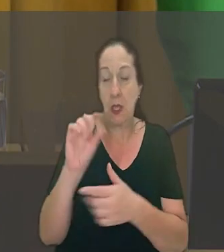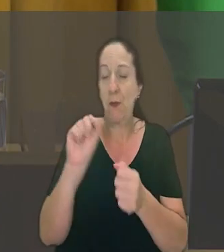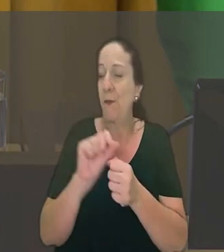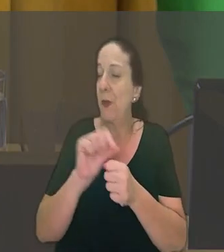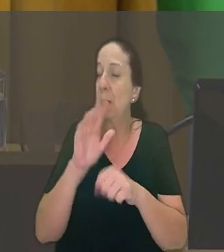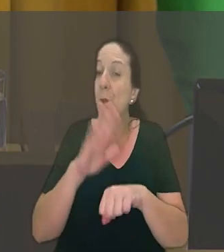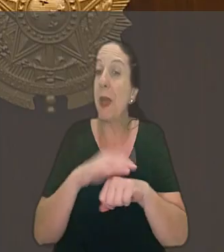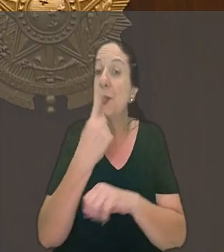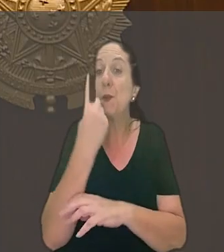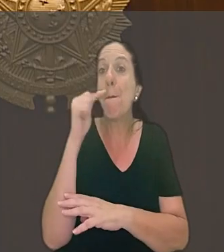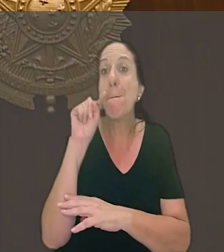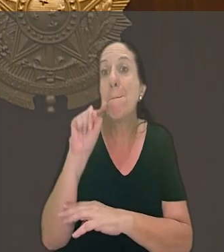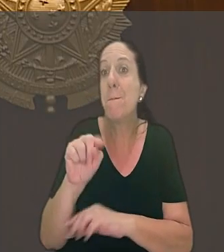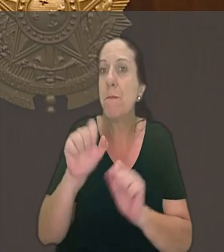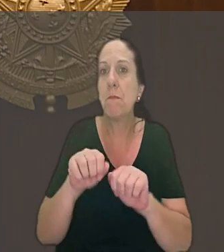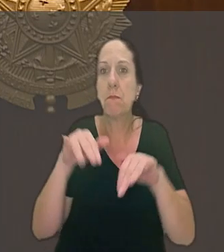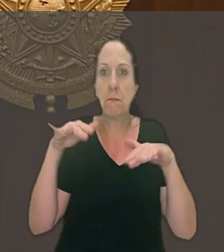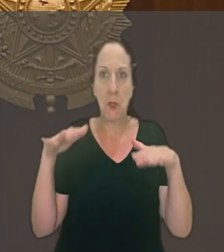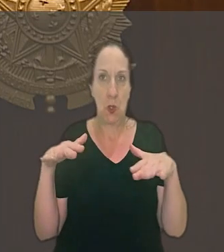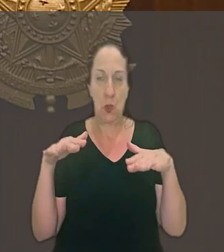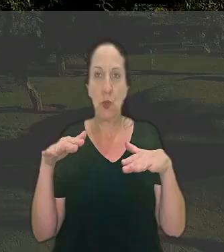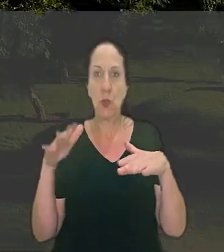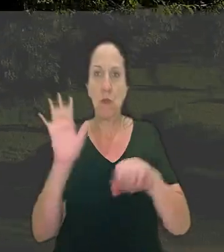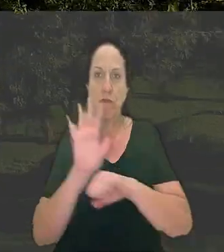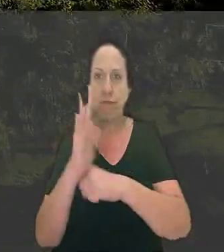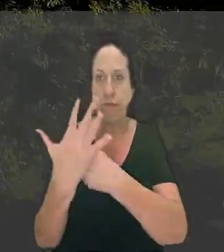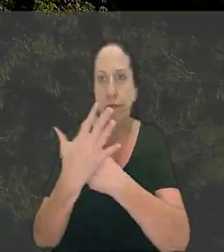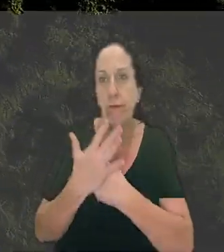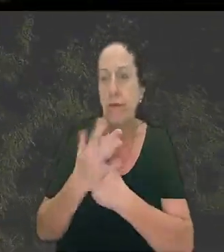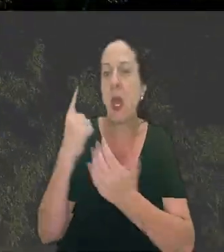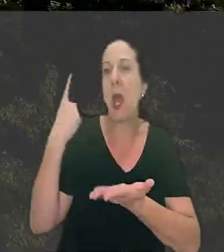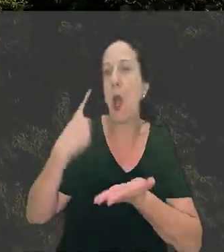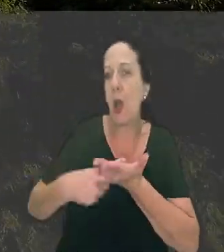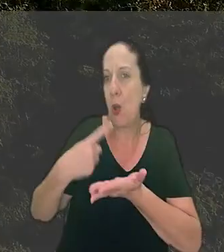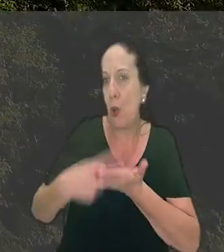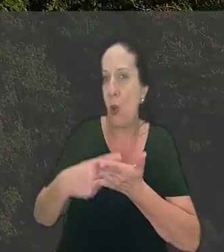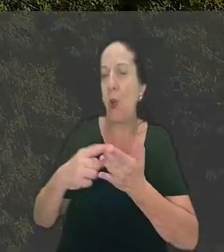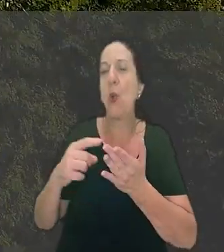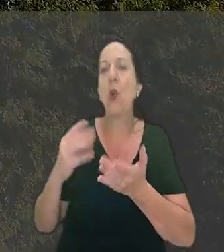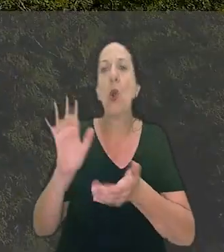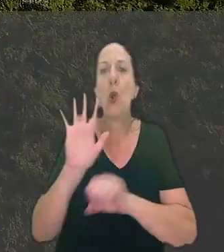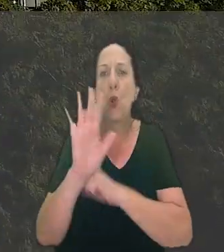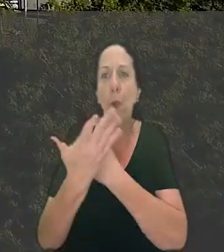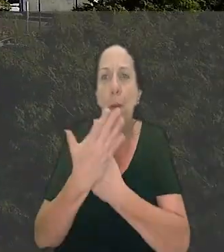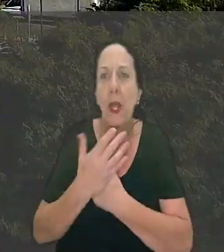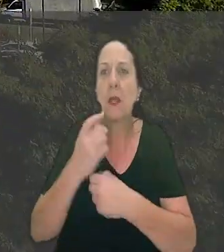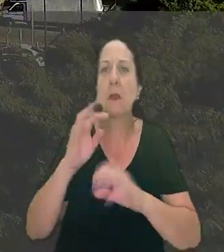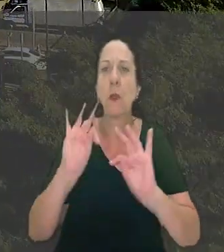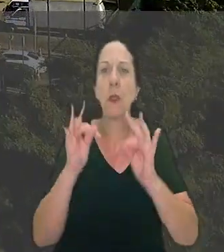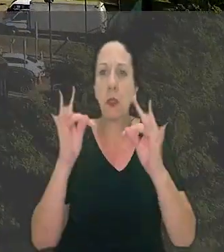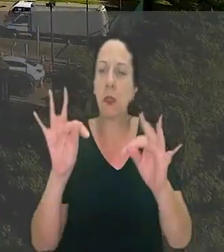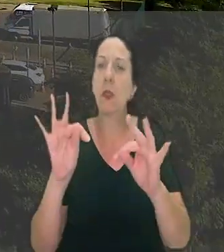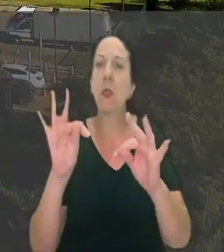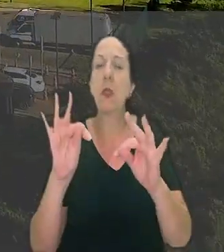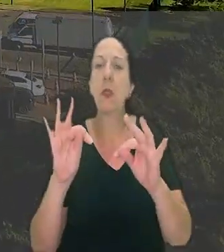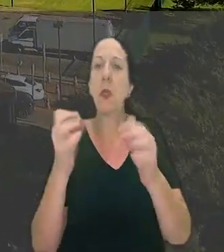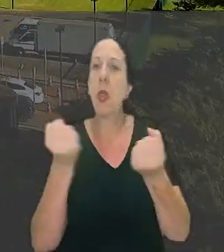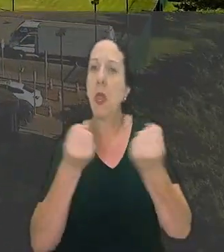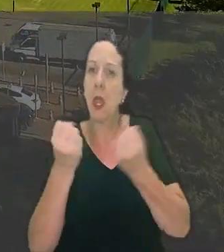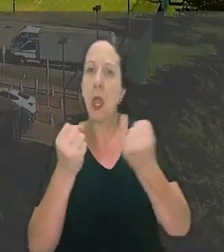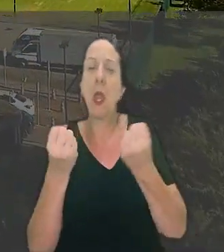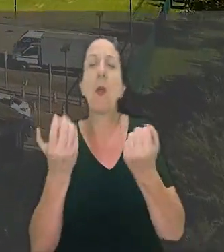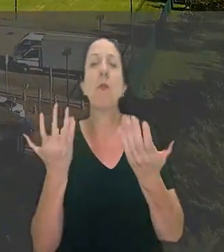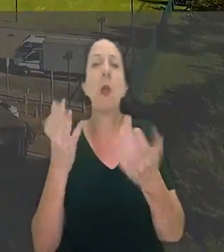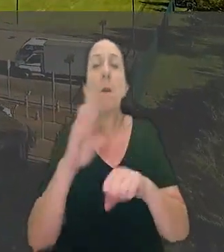TST, realizou mais de 1.000 audiências de conciliação. Apenas os acordos de cooperação técnica assinados com a montadora